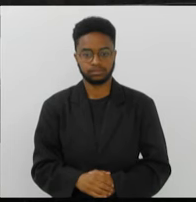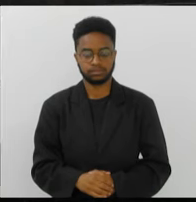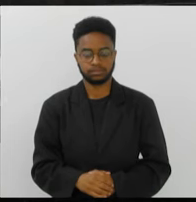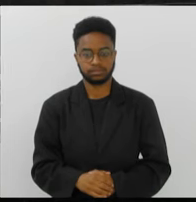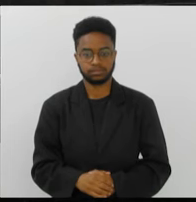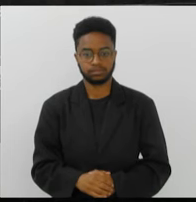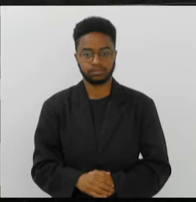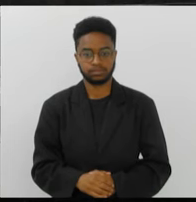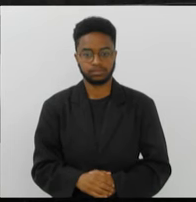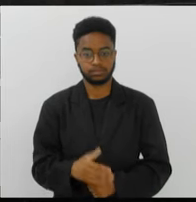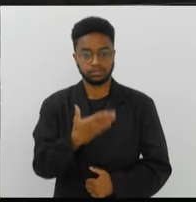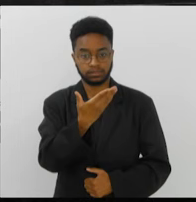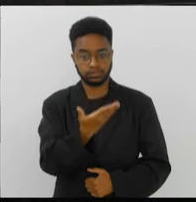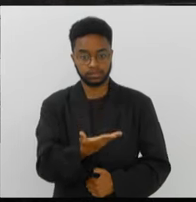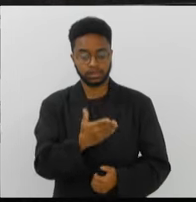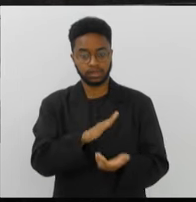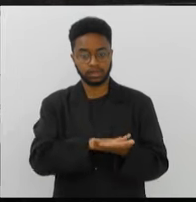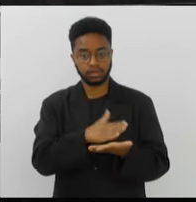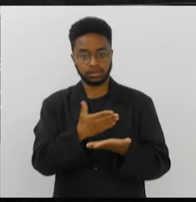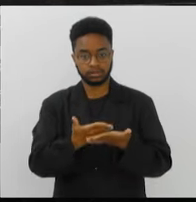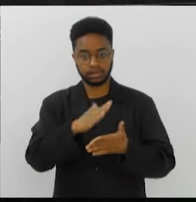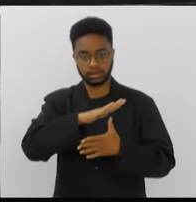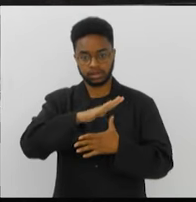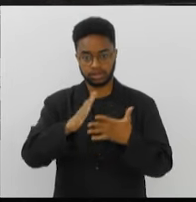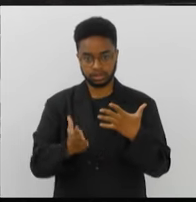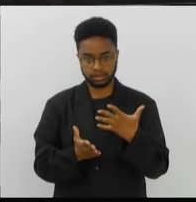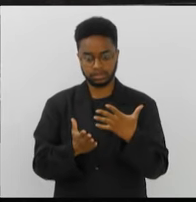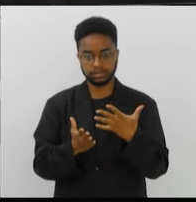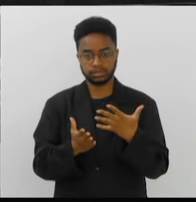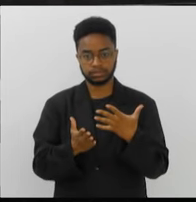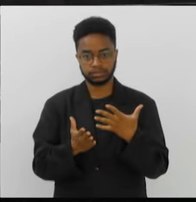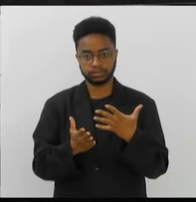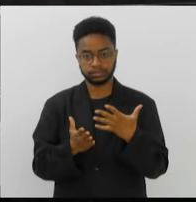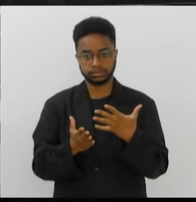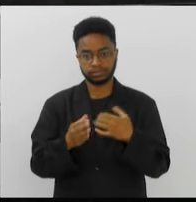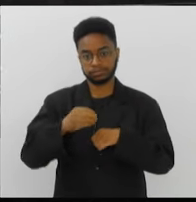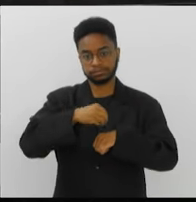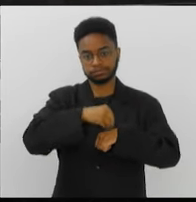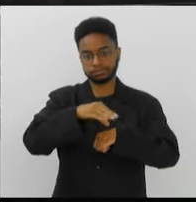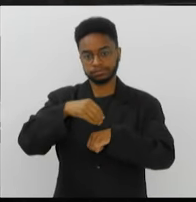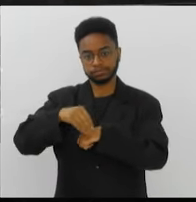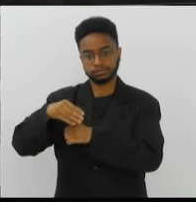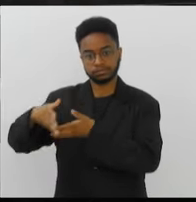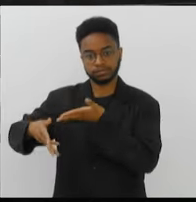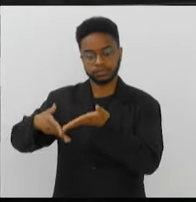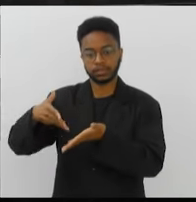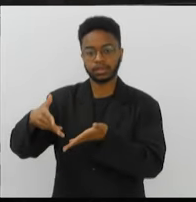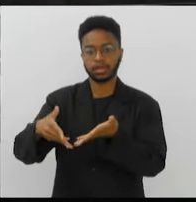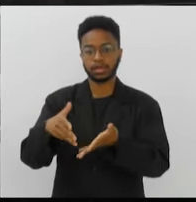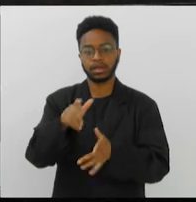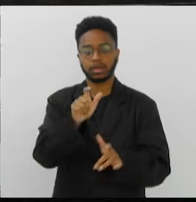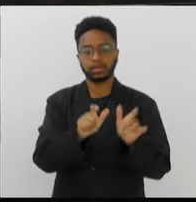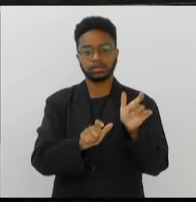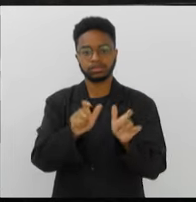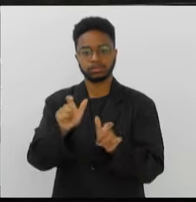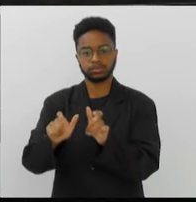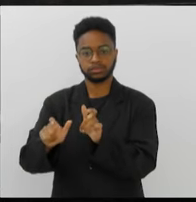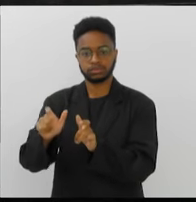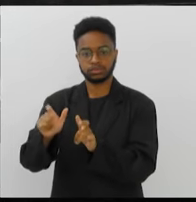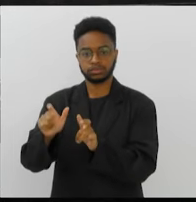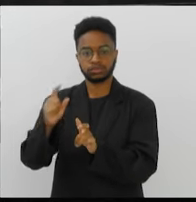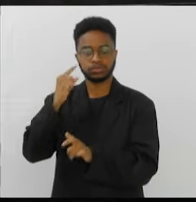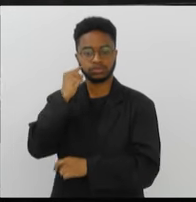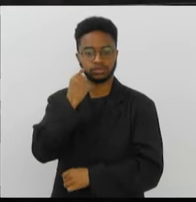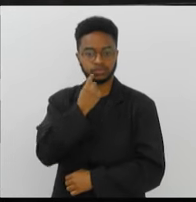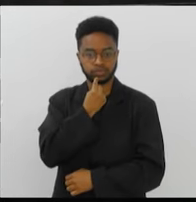senhor intérprete da língua de Libras, que leva a nossa voz